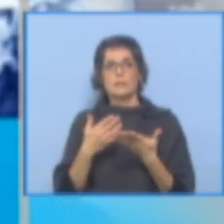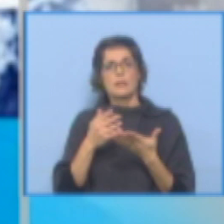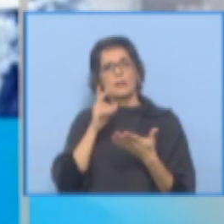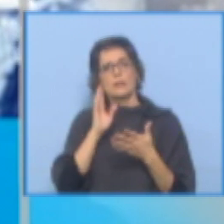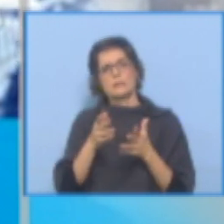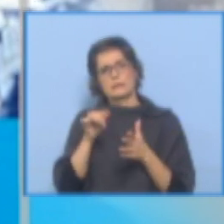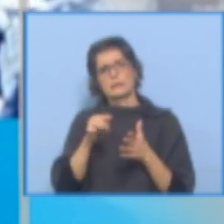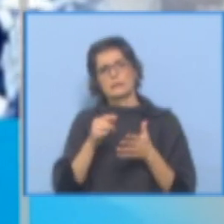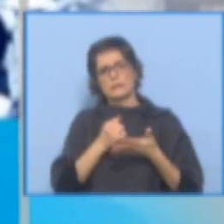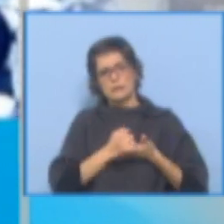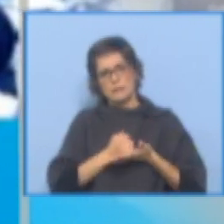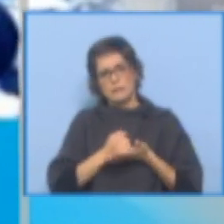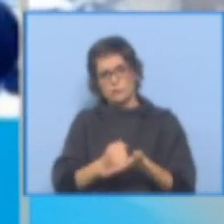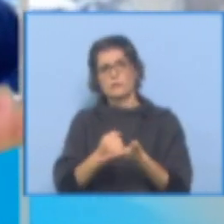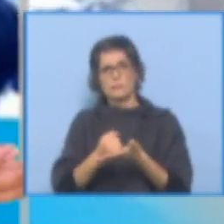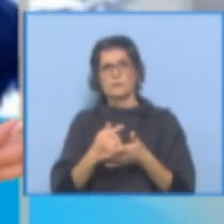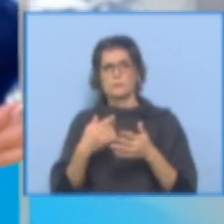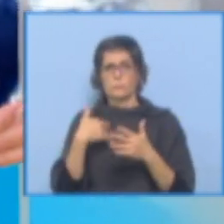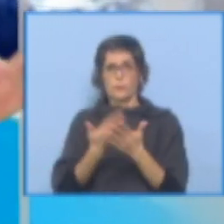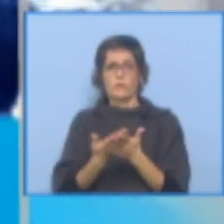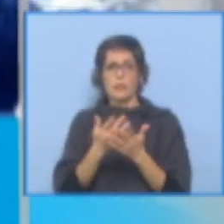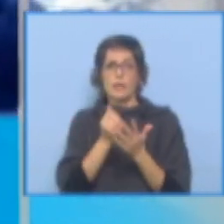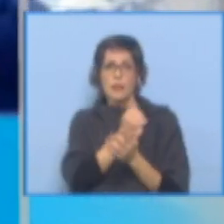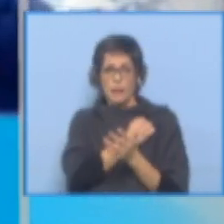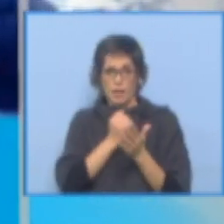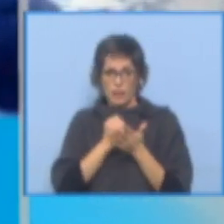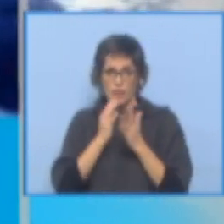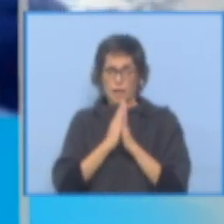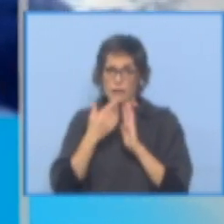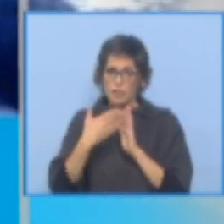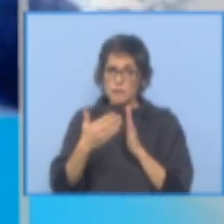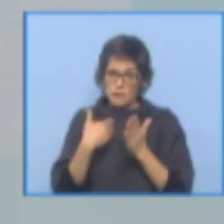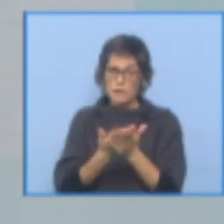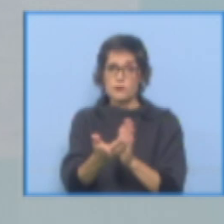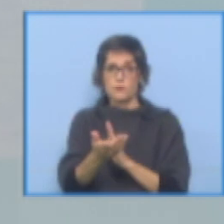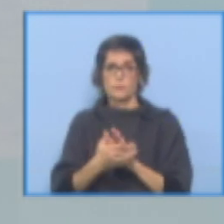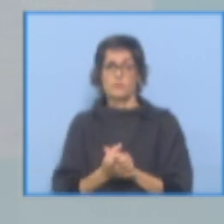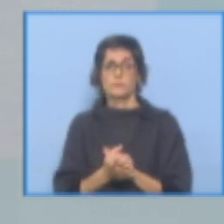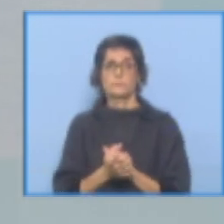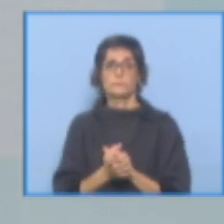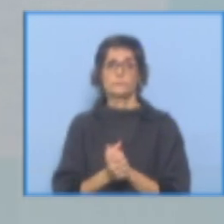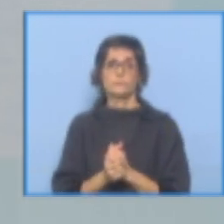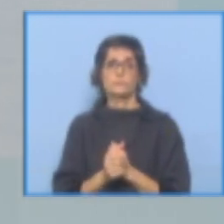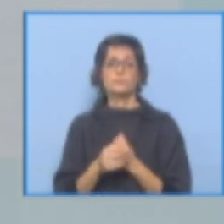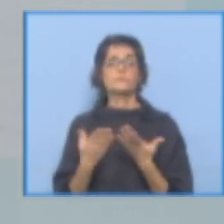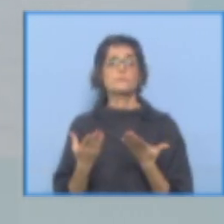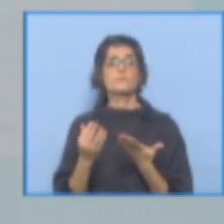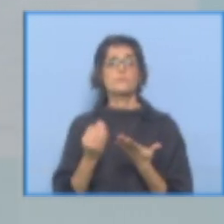e a Igreja está lá para ajudar. Mas agora voltando ao ano judicial, o nosso tema é o ano judicial, exatamente. Mas há de facto